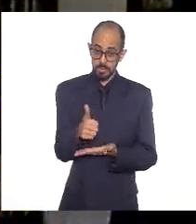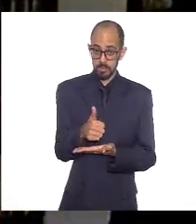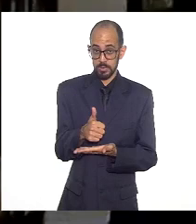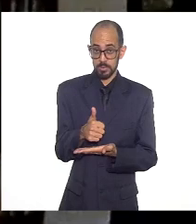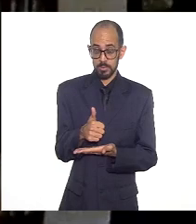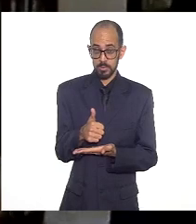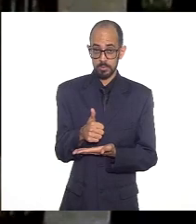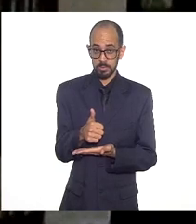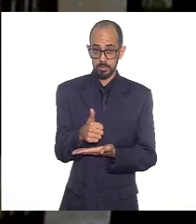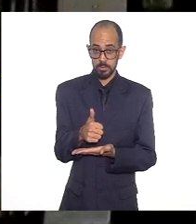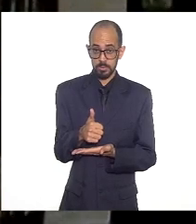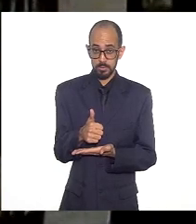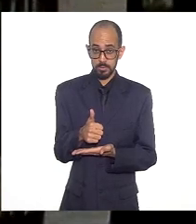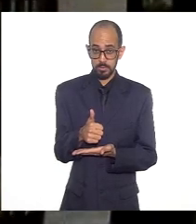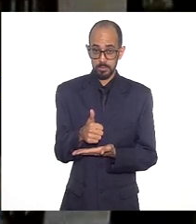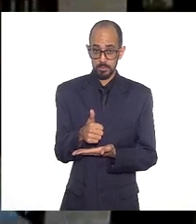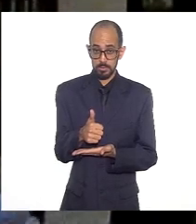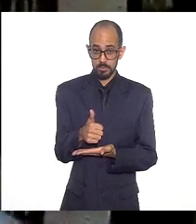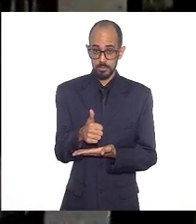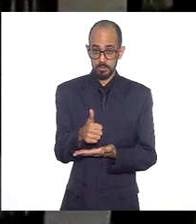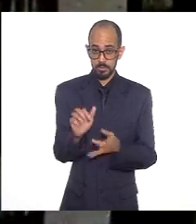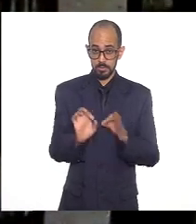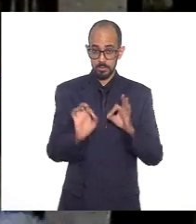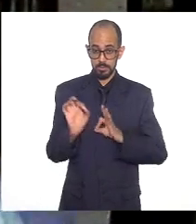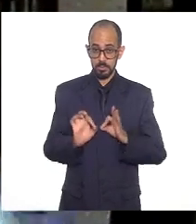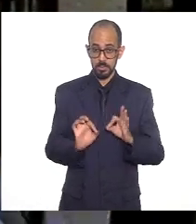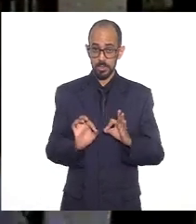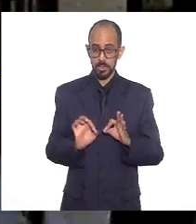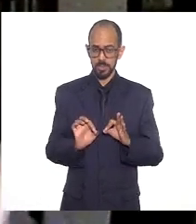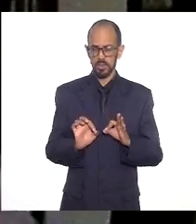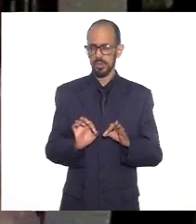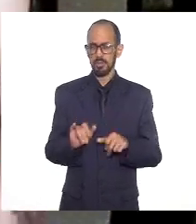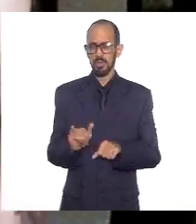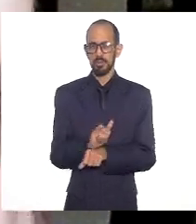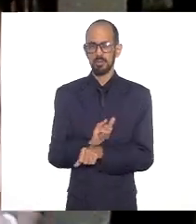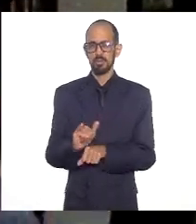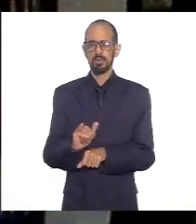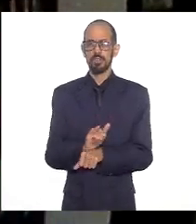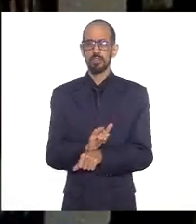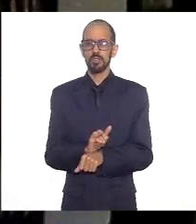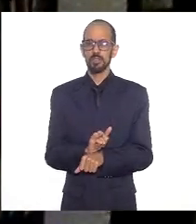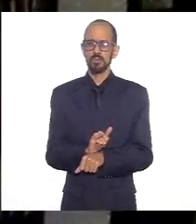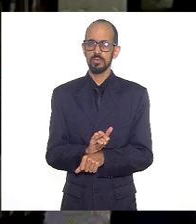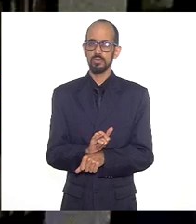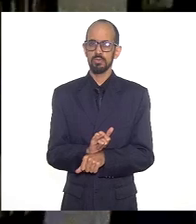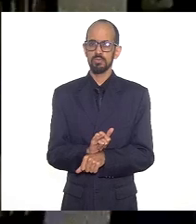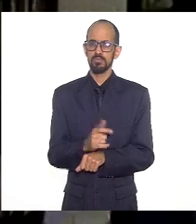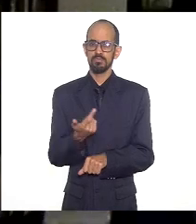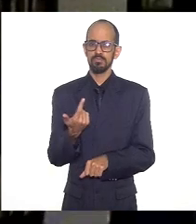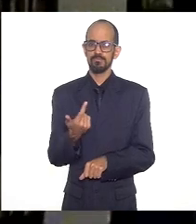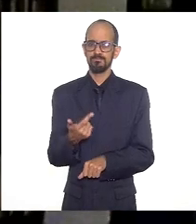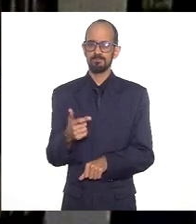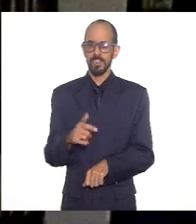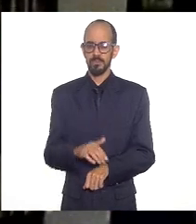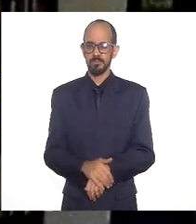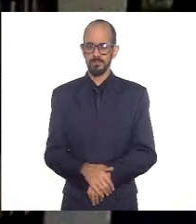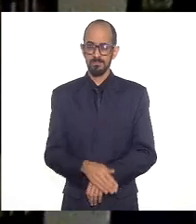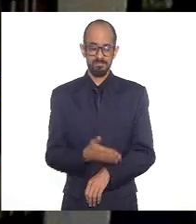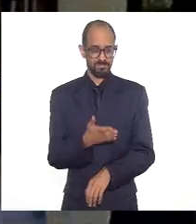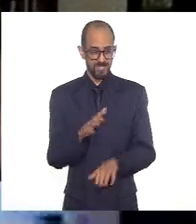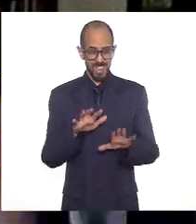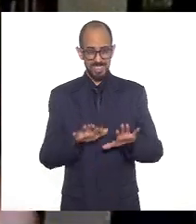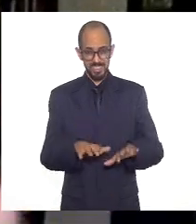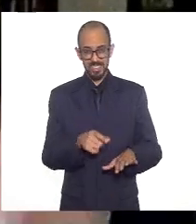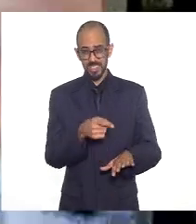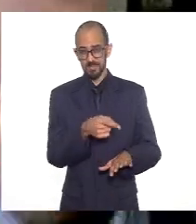sem estar baseado num planejamento estratégico. É isso daí. E